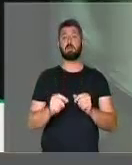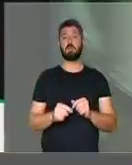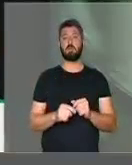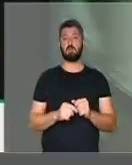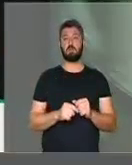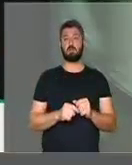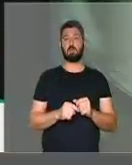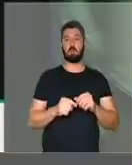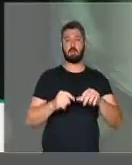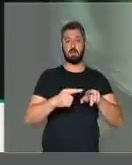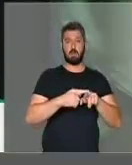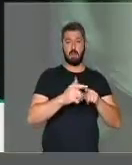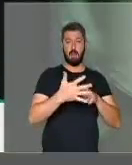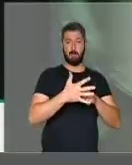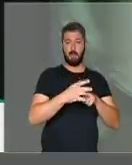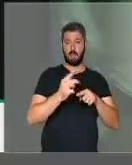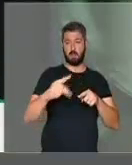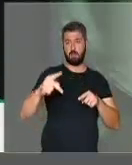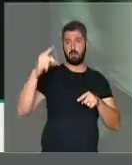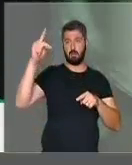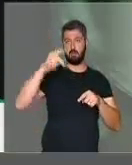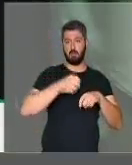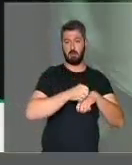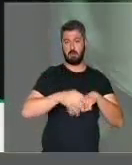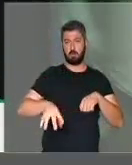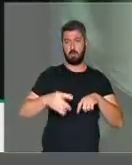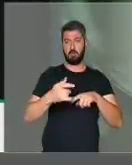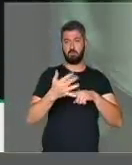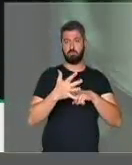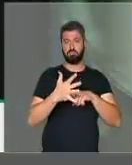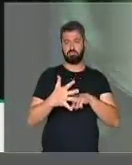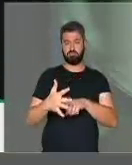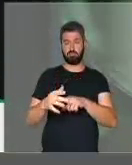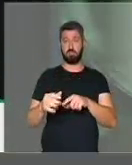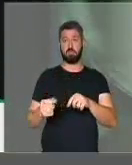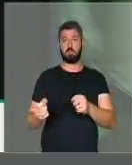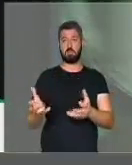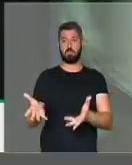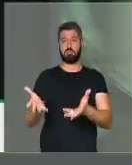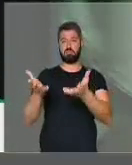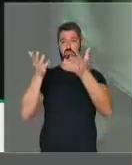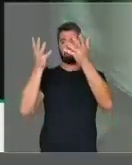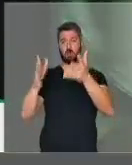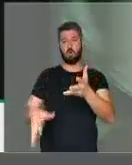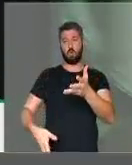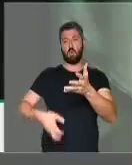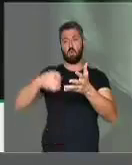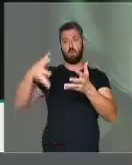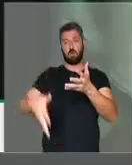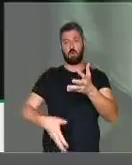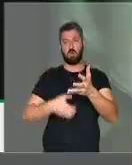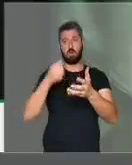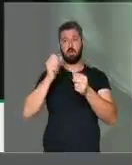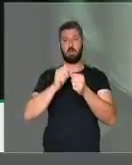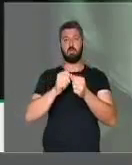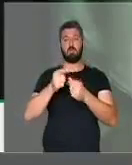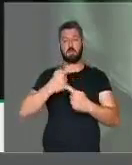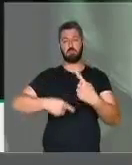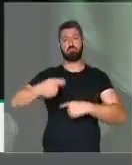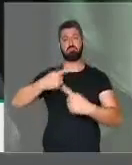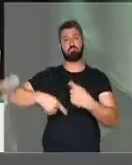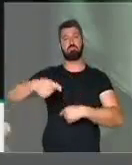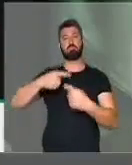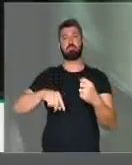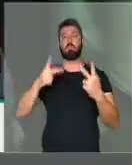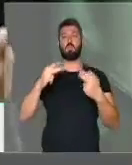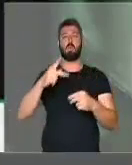as elevatórias sejam abastecidas com essa energia e que a gente possa fazer um celeiro, como